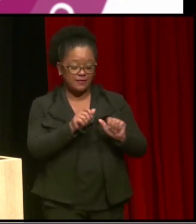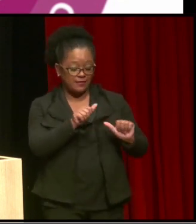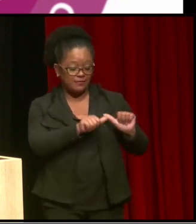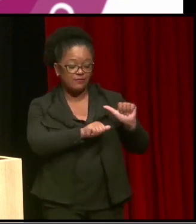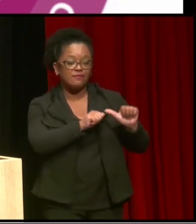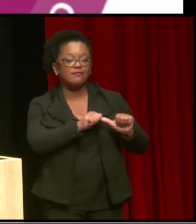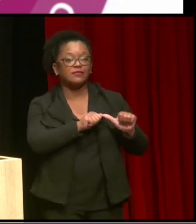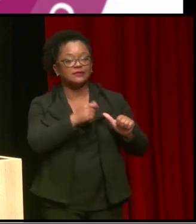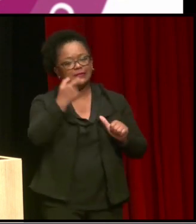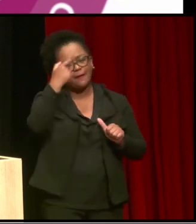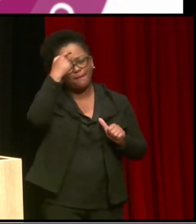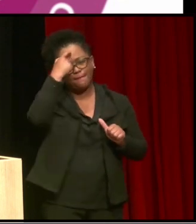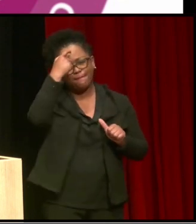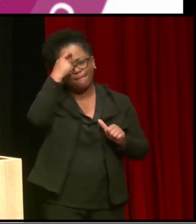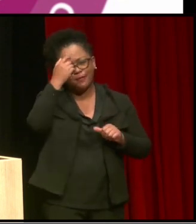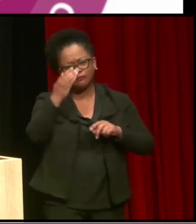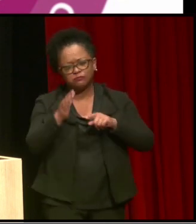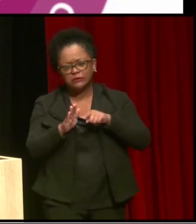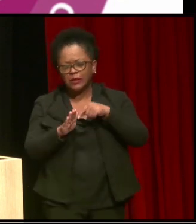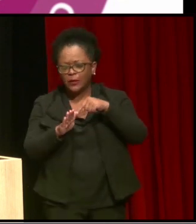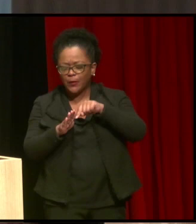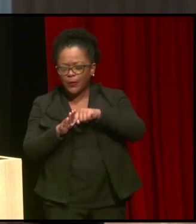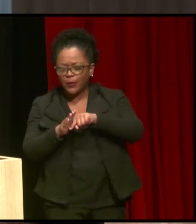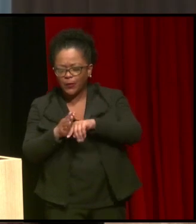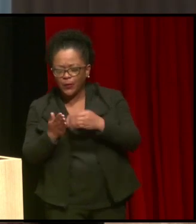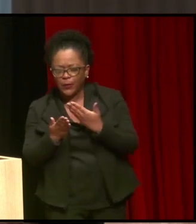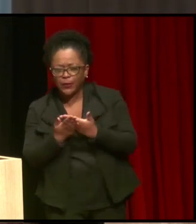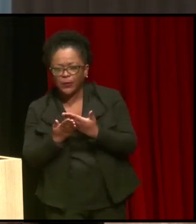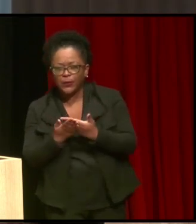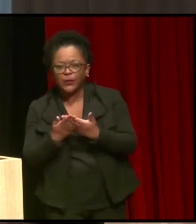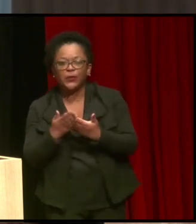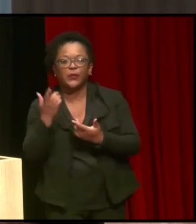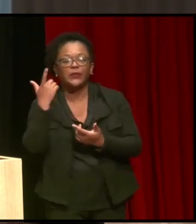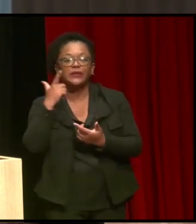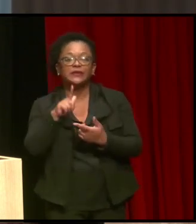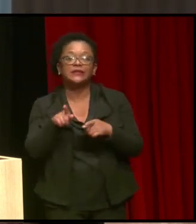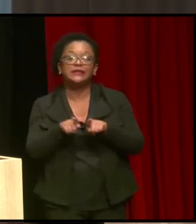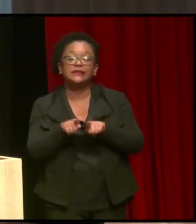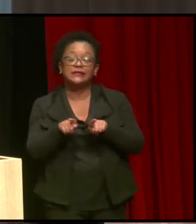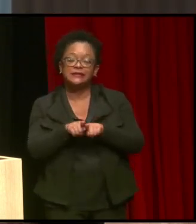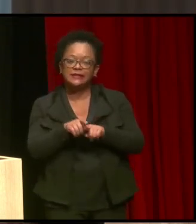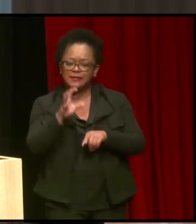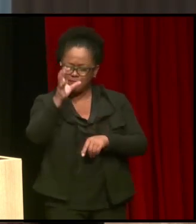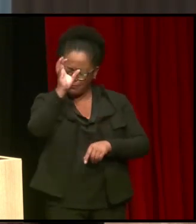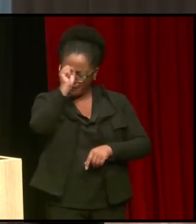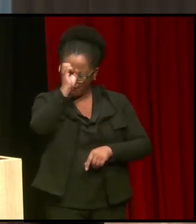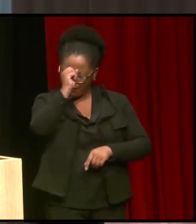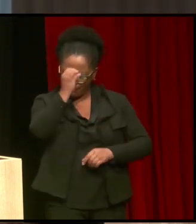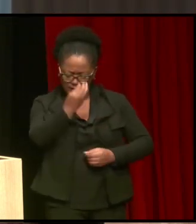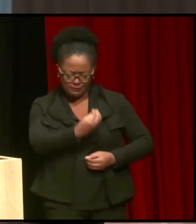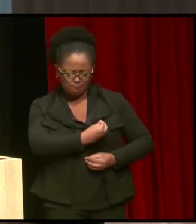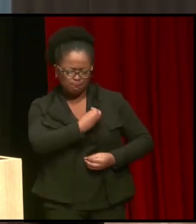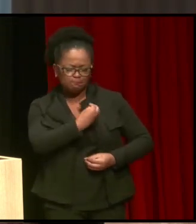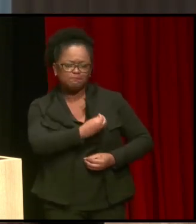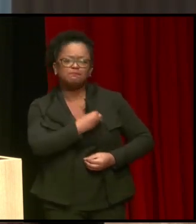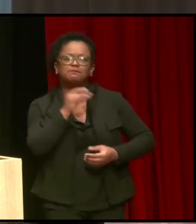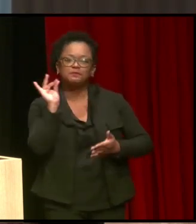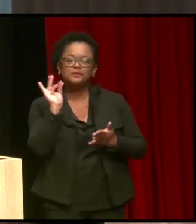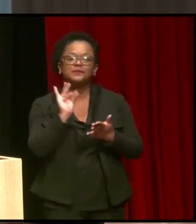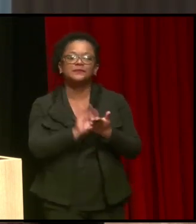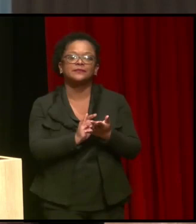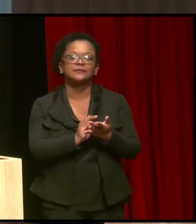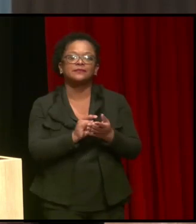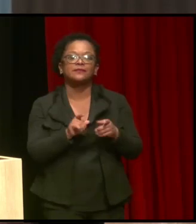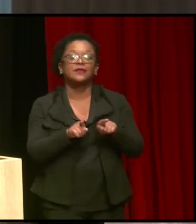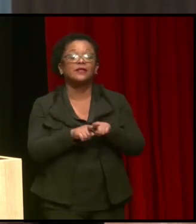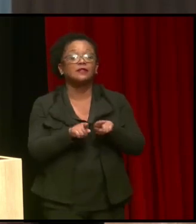pessoa se envolve com aquilo. E aí ela passa a viver aquilo que ela aprendeu, que ela leu. E aí ela passa até